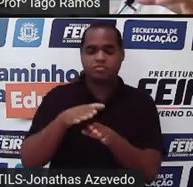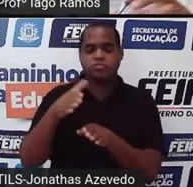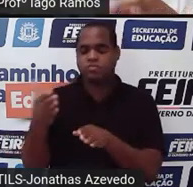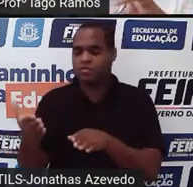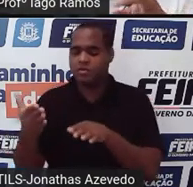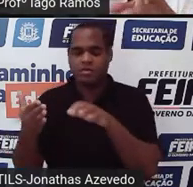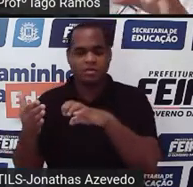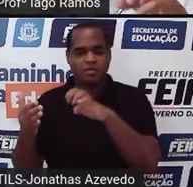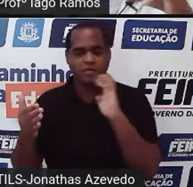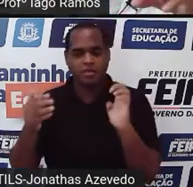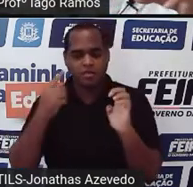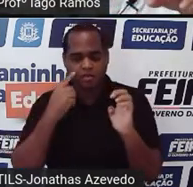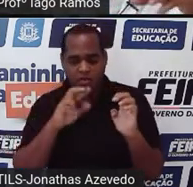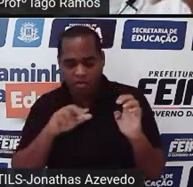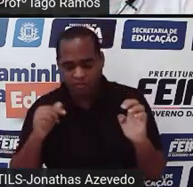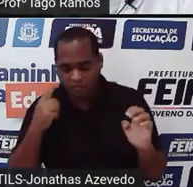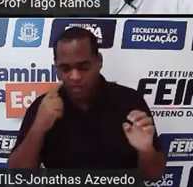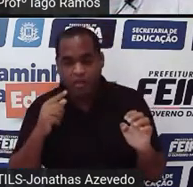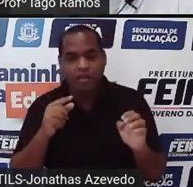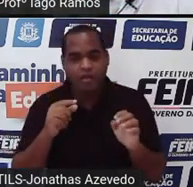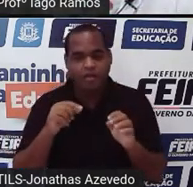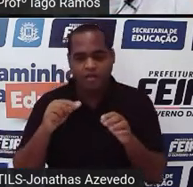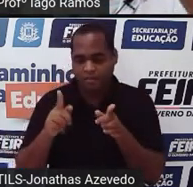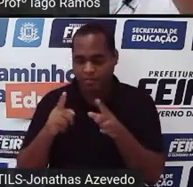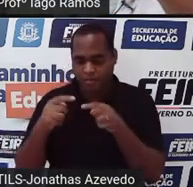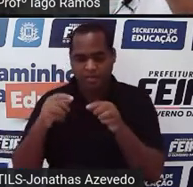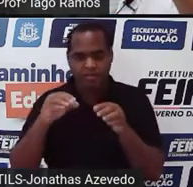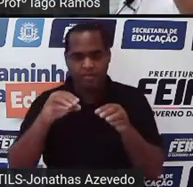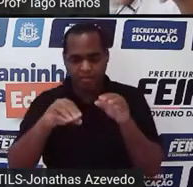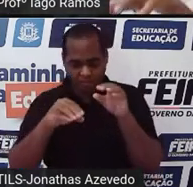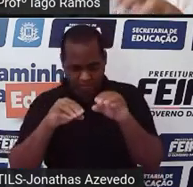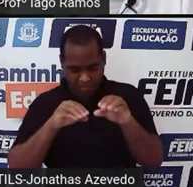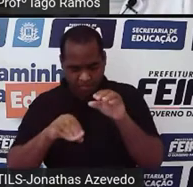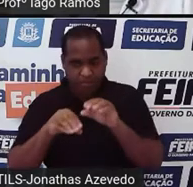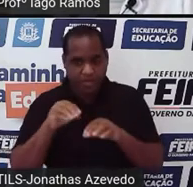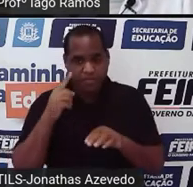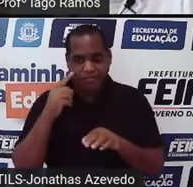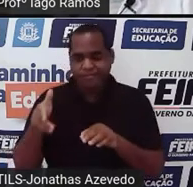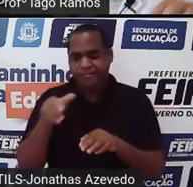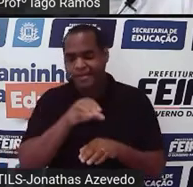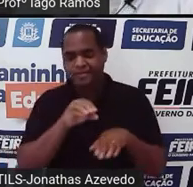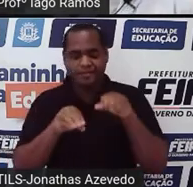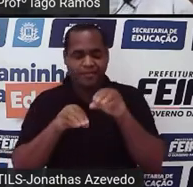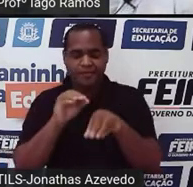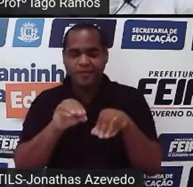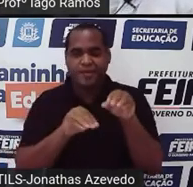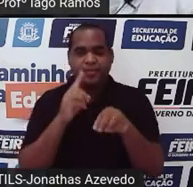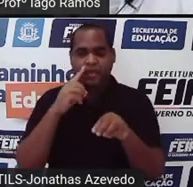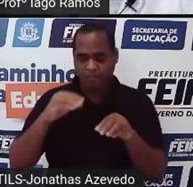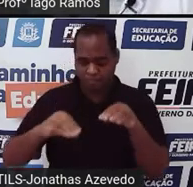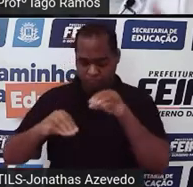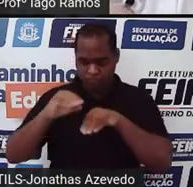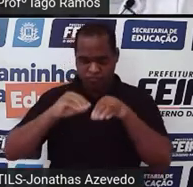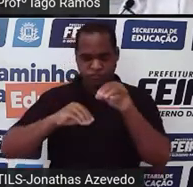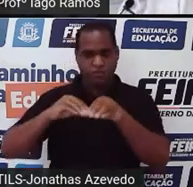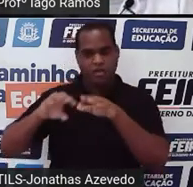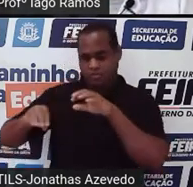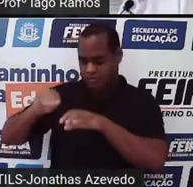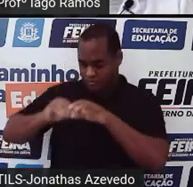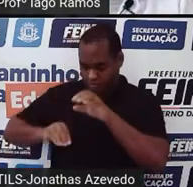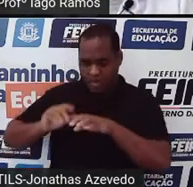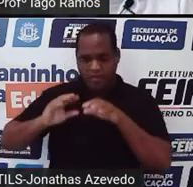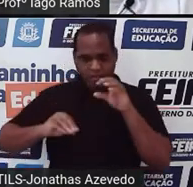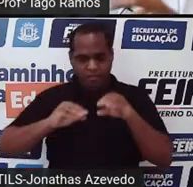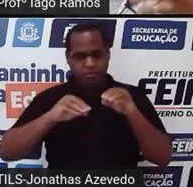e você pega alguns daqueles cubinhos Ali vai colocando dentro da caixa de sapato até preencher toda a caixa de